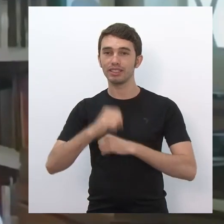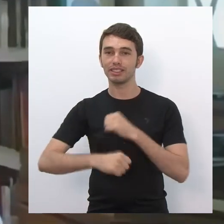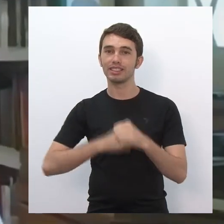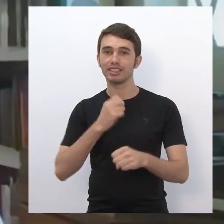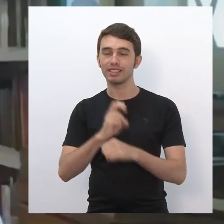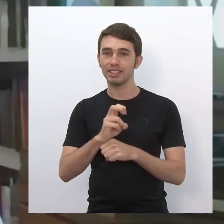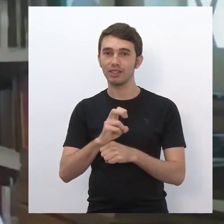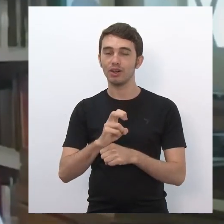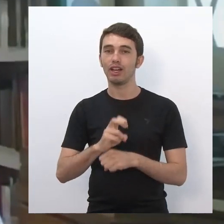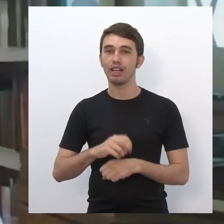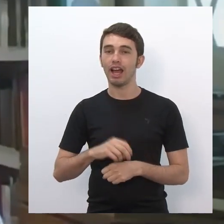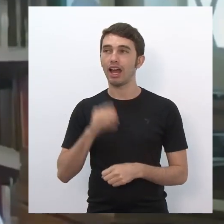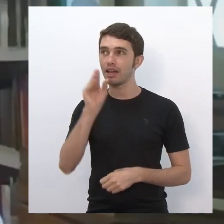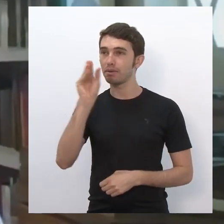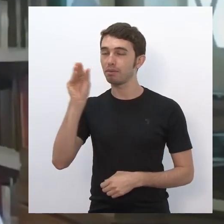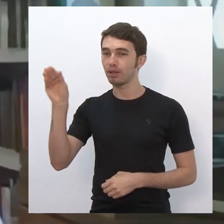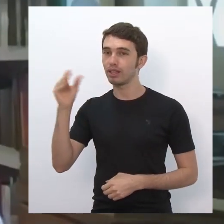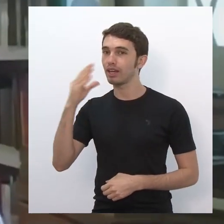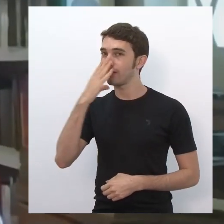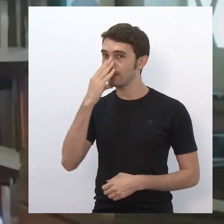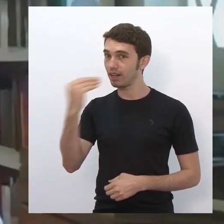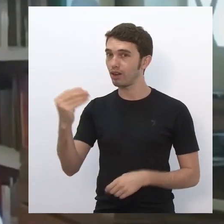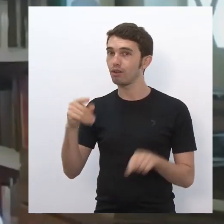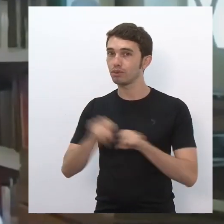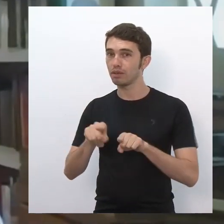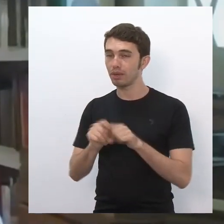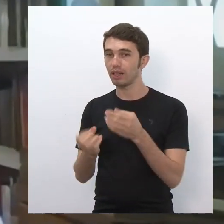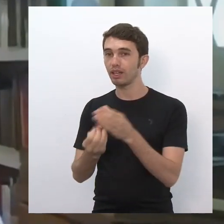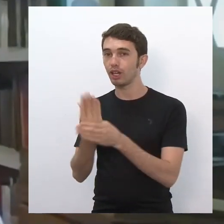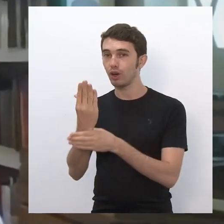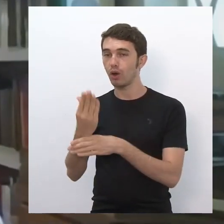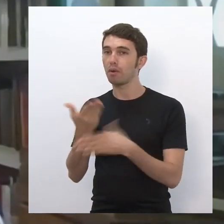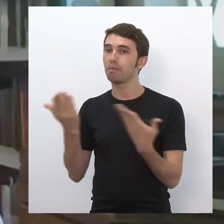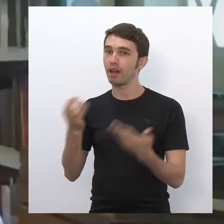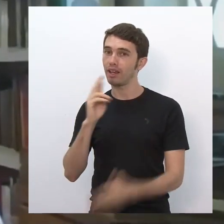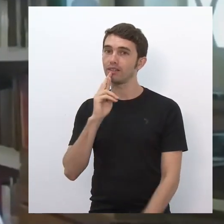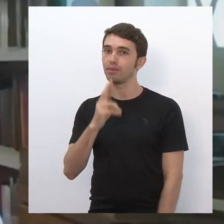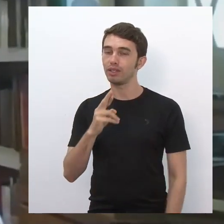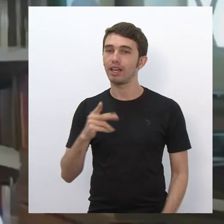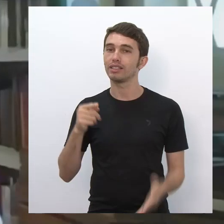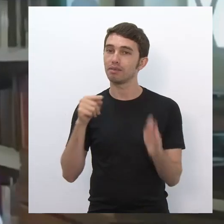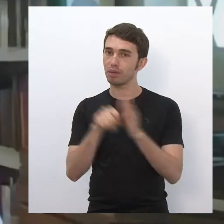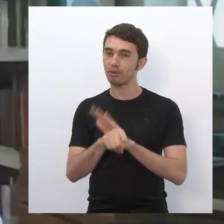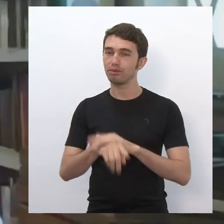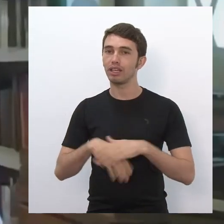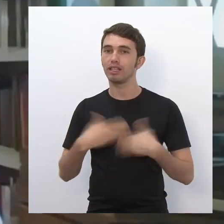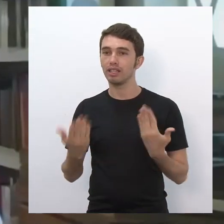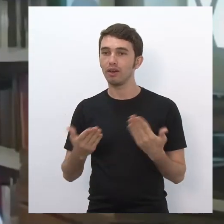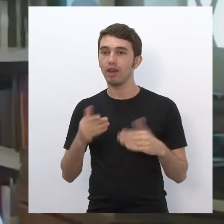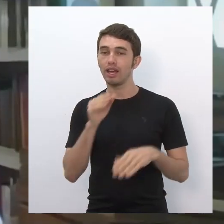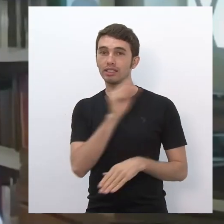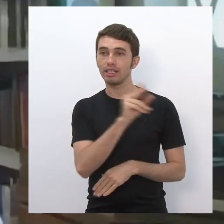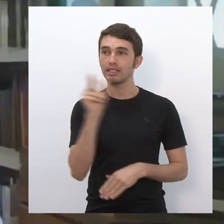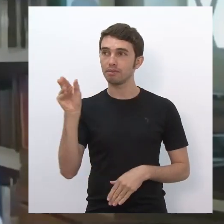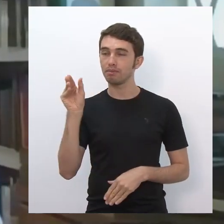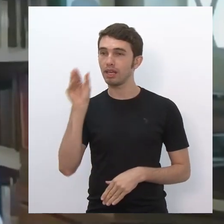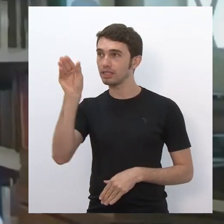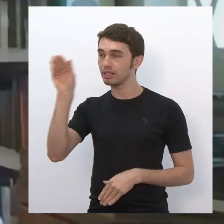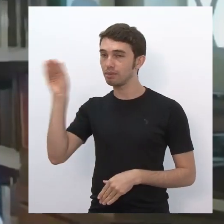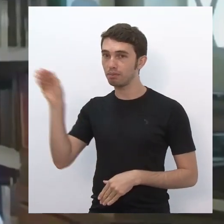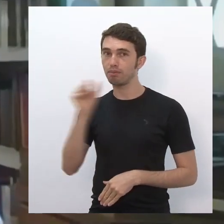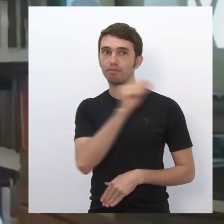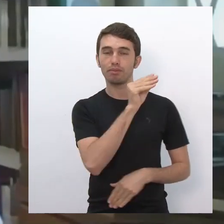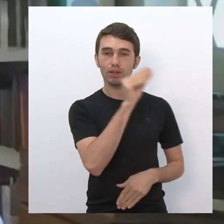Vila Lobos surgiu também para responder a essa questão, né? Então, essas duas bibliotecas, elas têm no